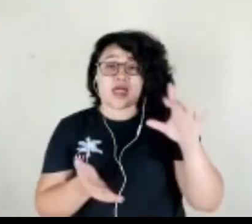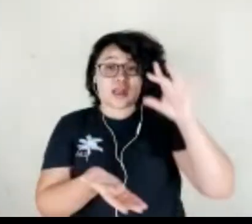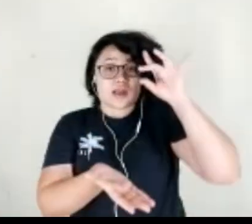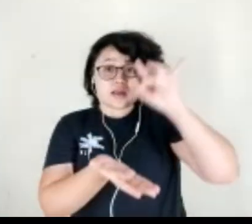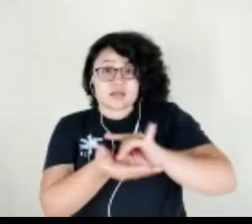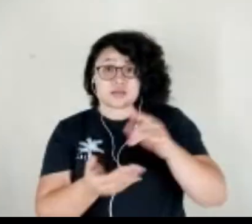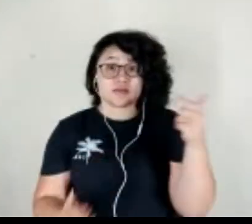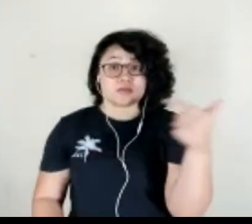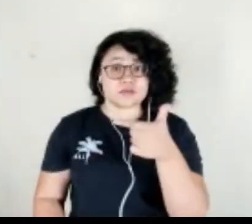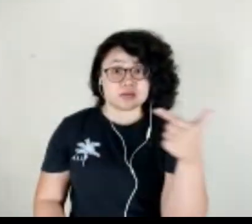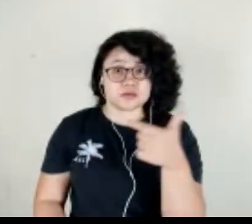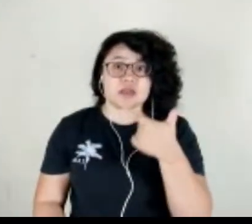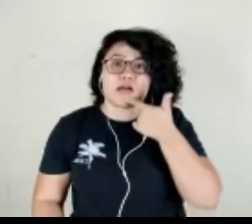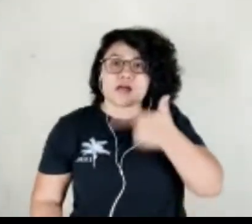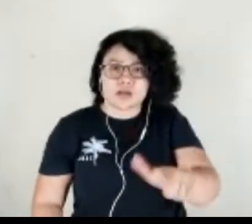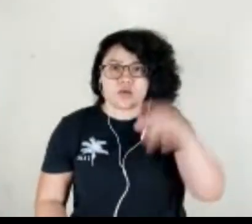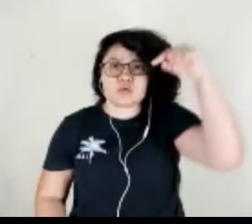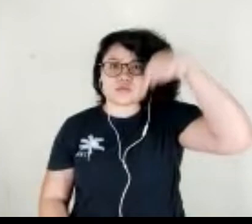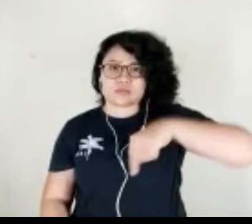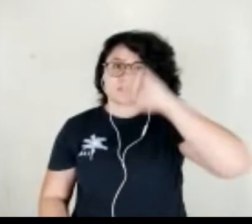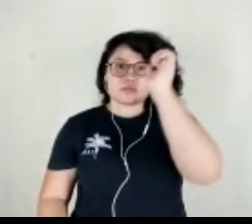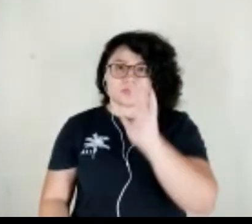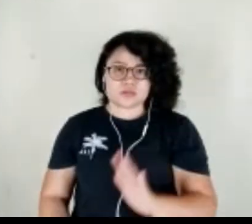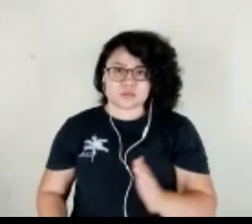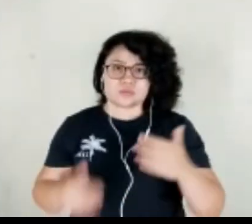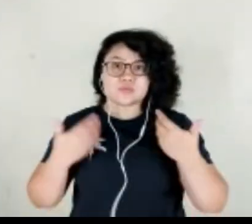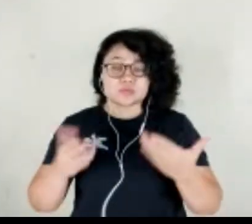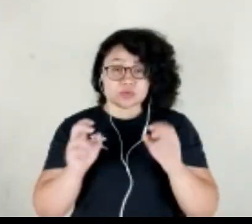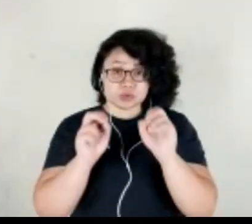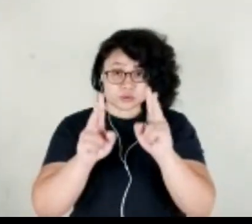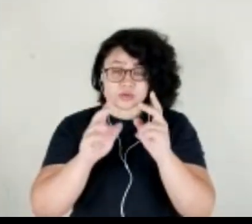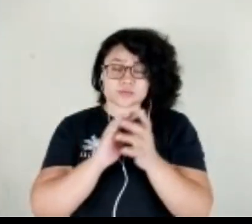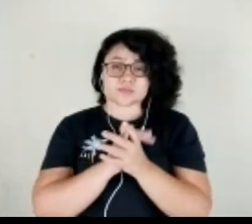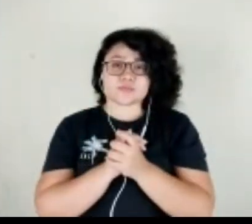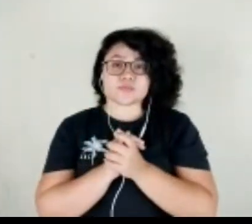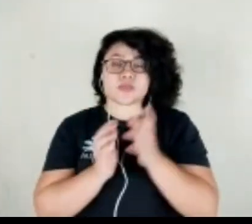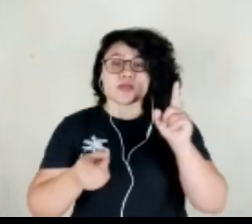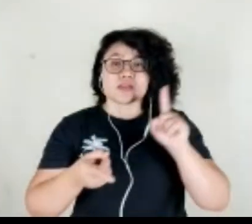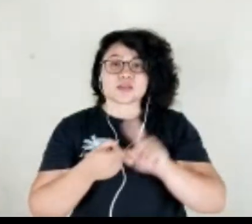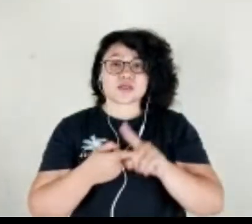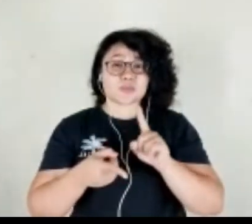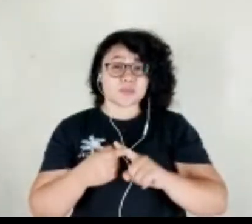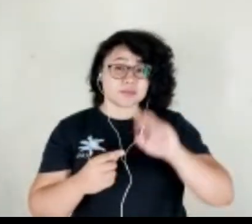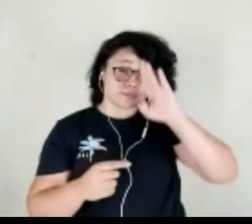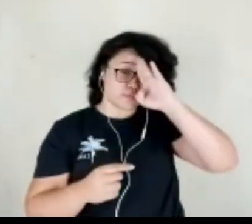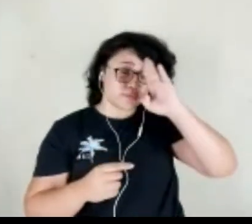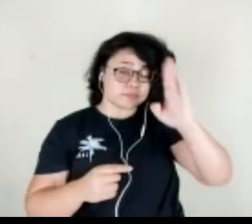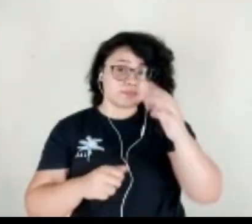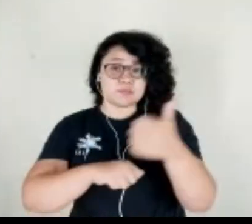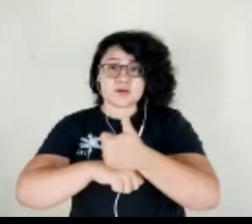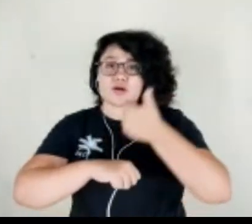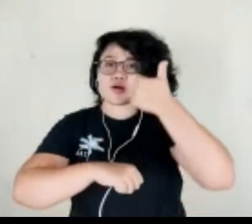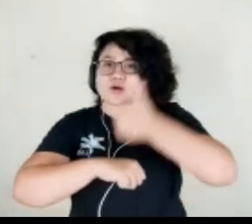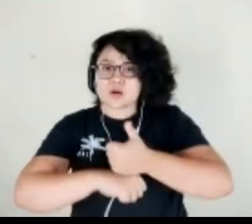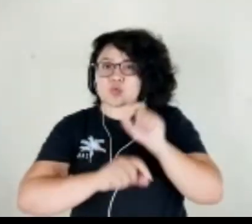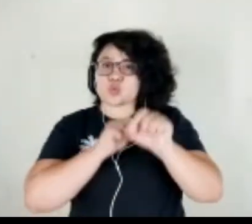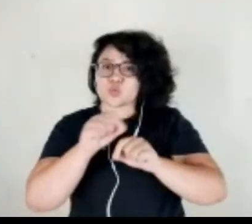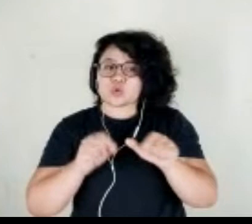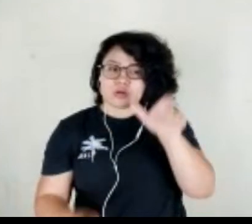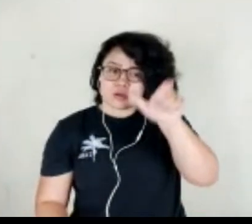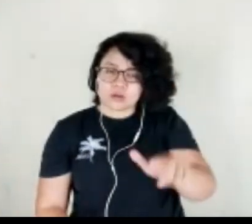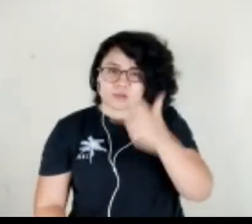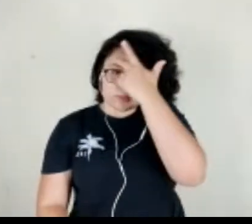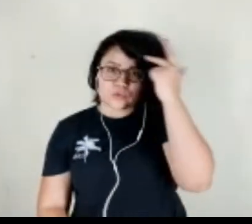nossa língua oficial, segunda língua oficial do nosso país, correto? E é o principal meio de